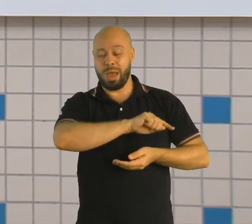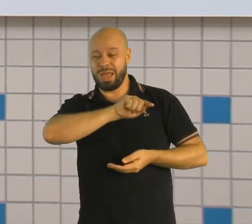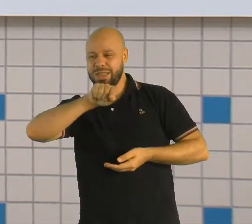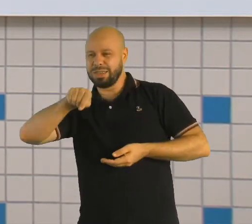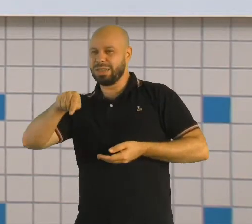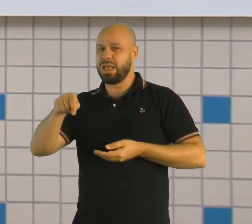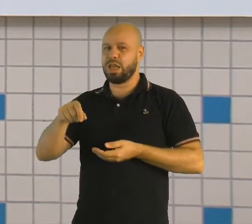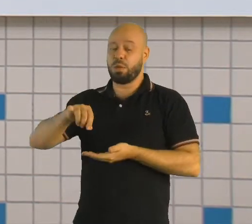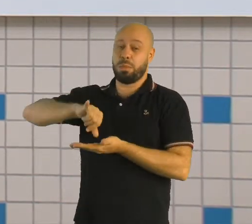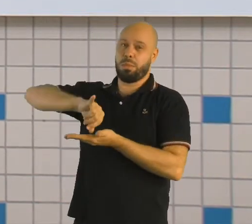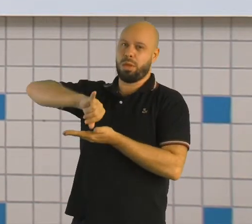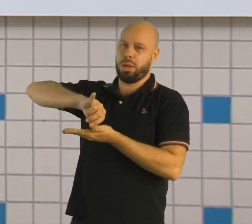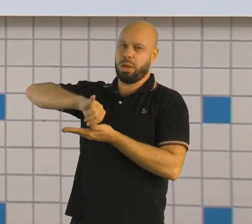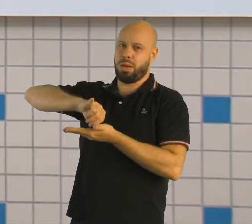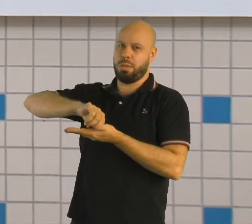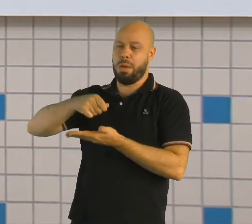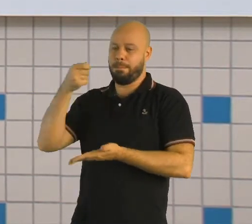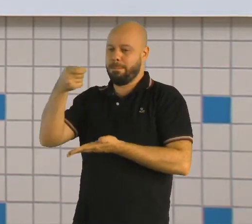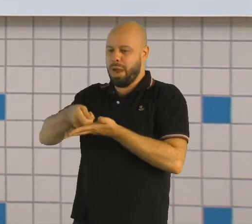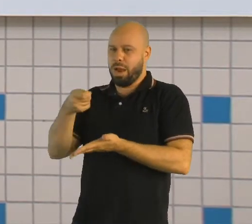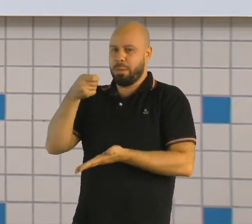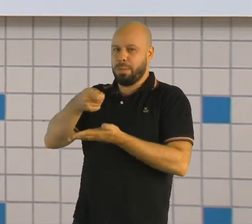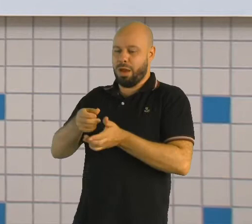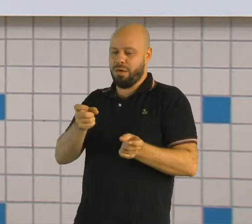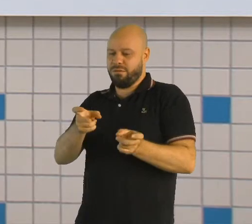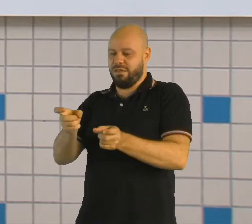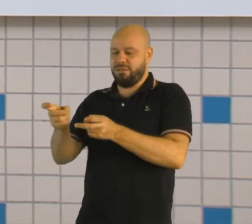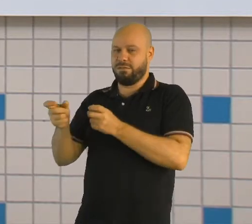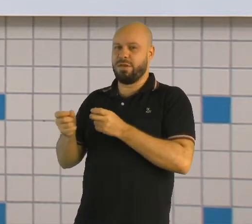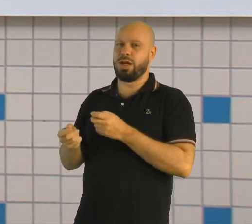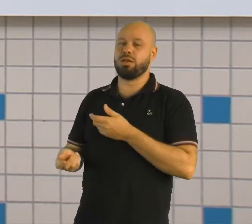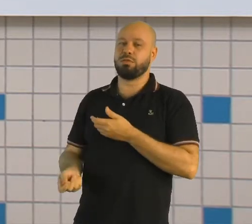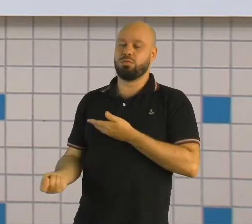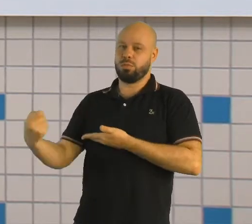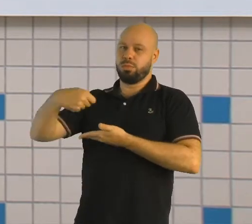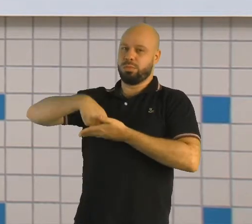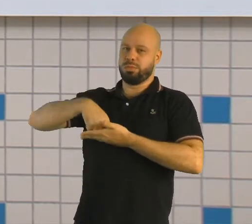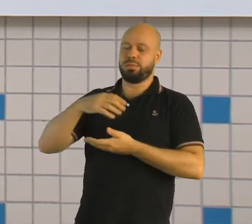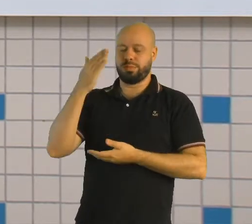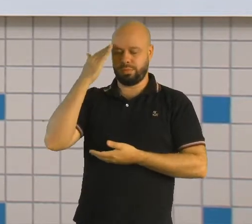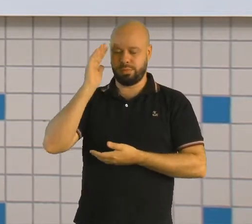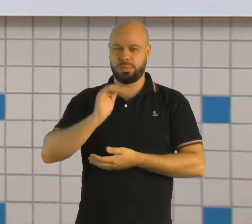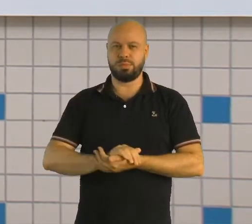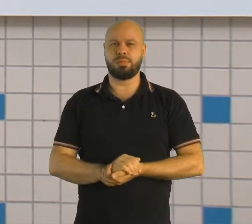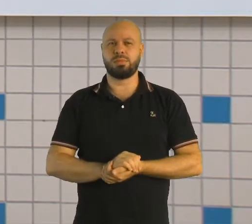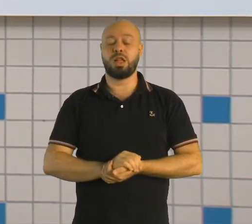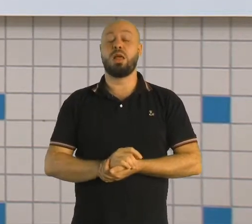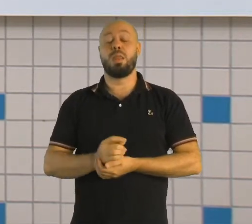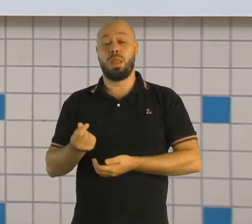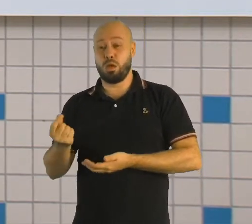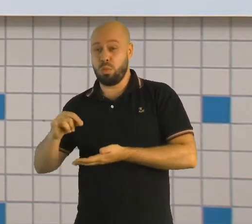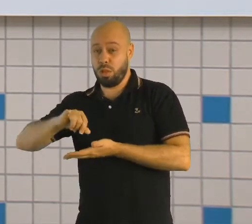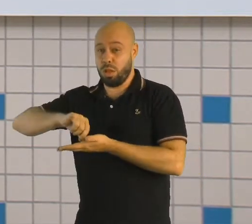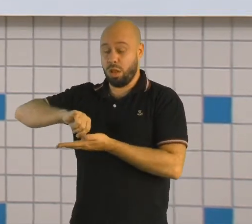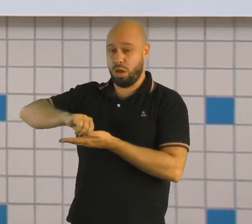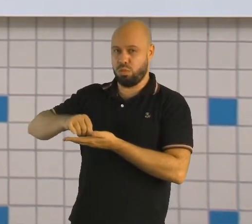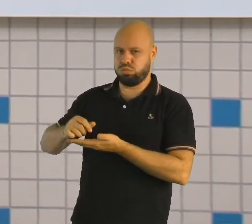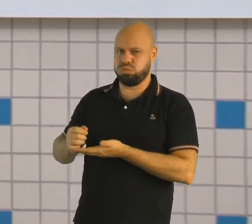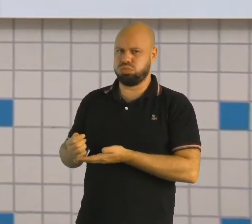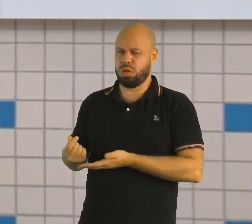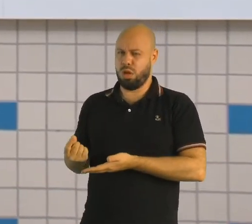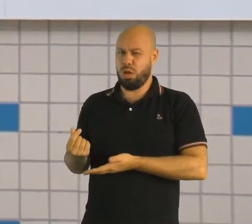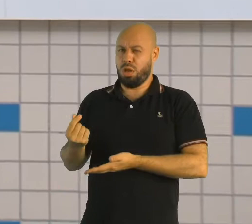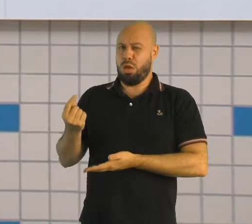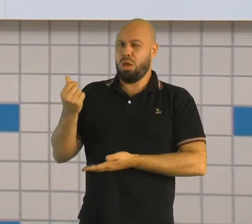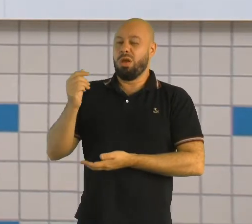esse capitalismo, né, o acúmulo de bens, o acúmulo de riqueza, vai surgir também uma classe, né, o crescimento. Essa setinha aqui